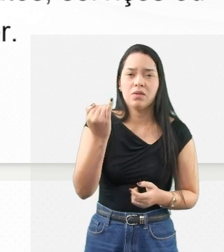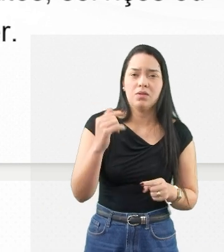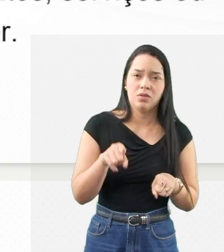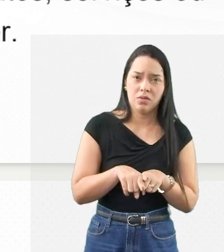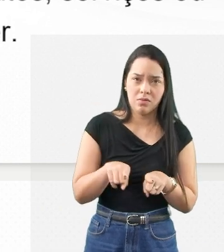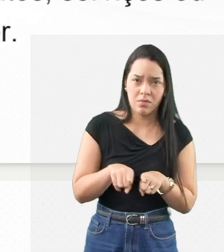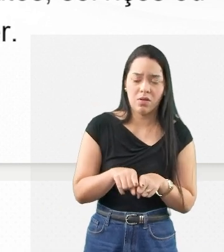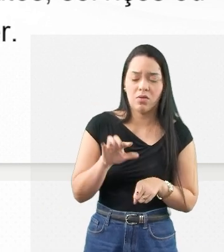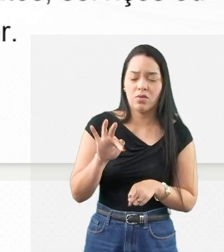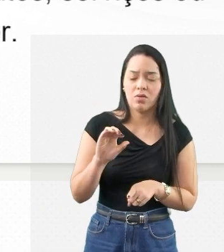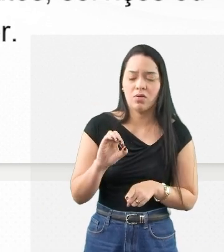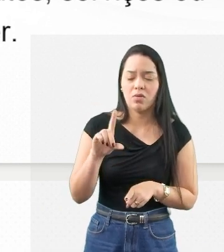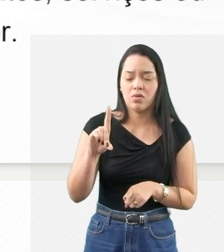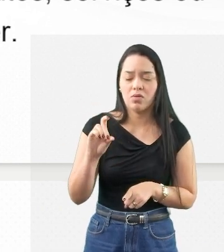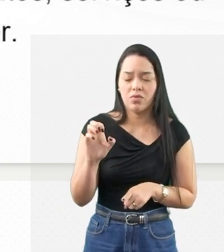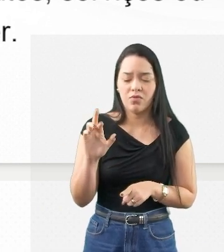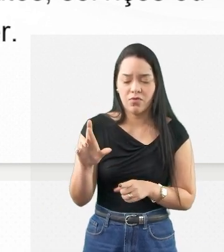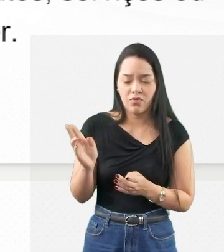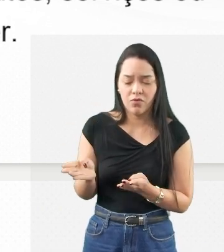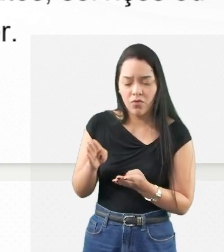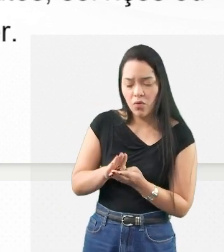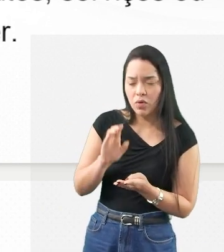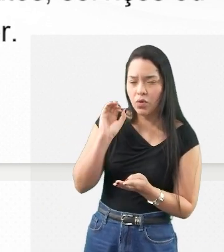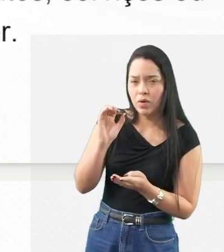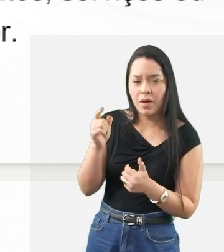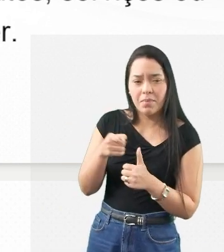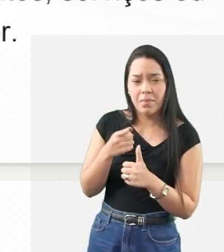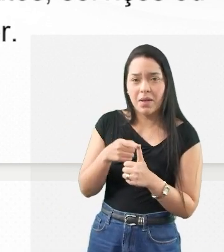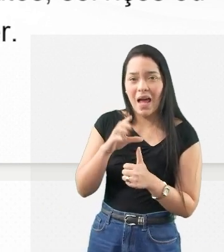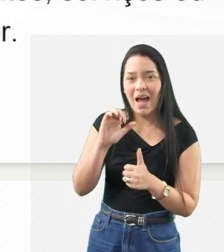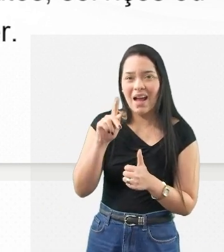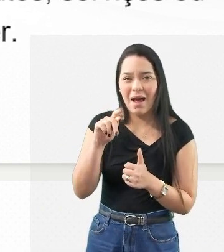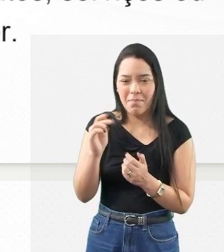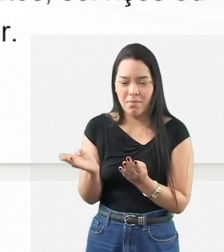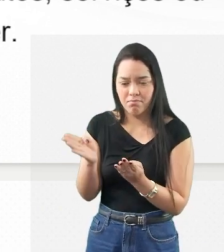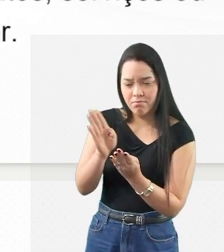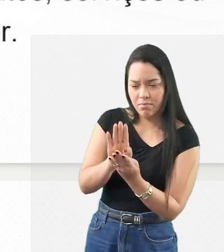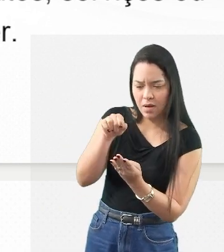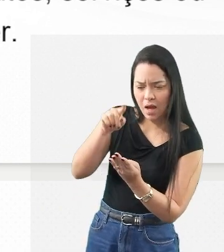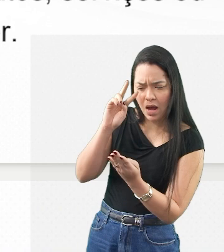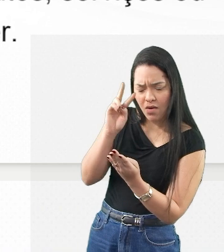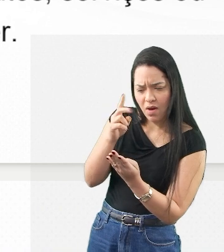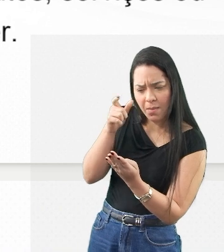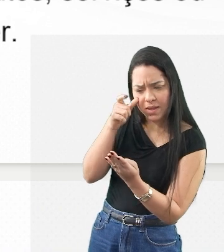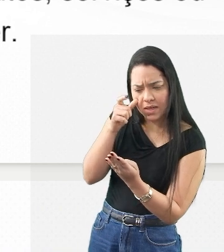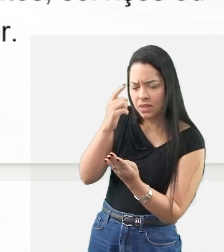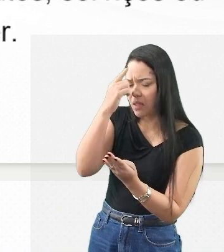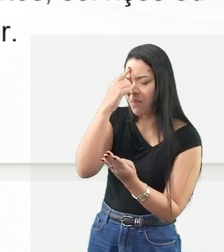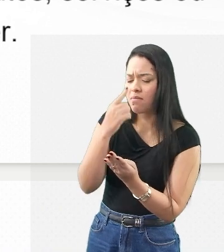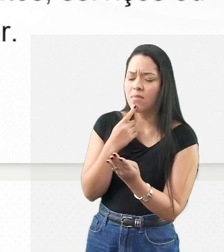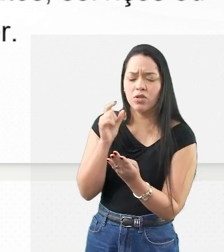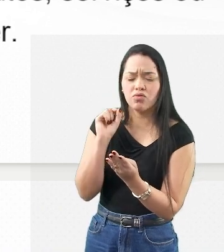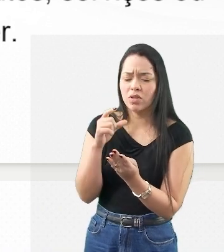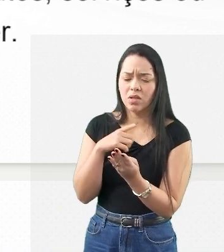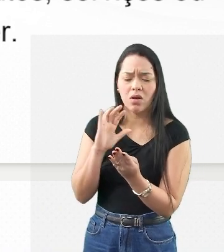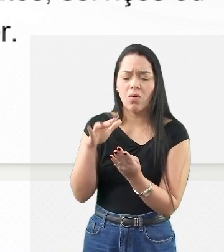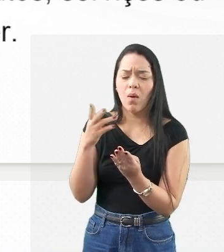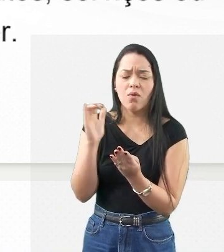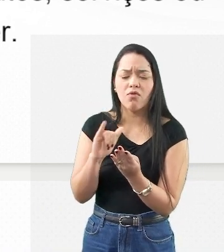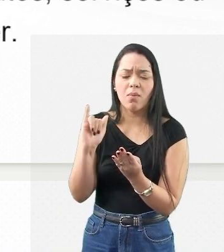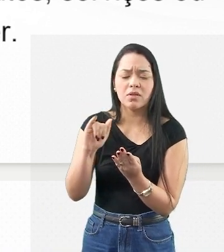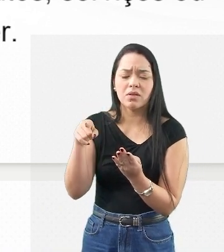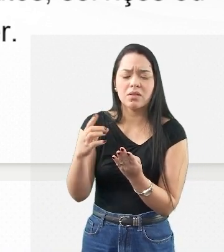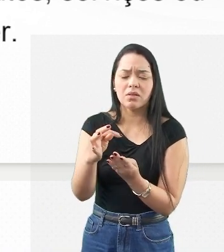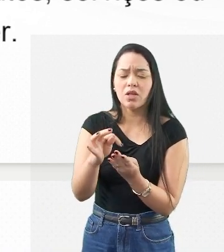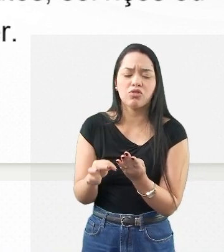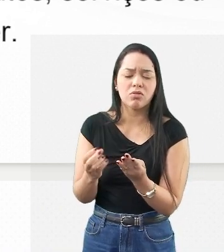verifica no folder, a primeira coisa que nos chama a atenção é o quê? A capa. Eu olho, interessante, tem uma imagem, o que é que tem aqui? Que informação esse texto quer